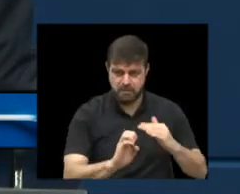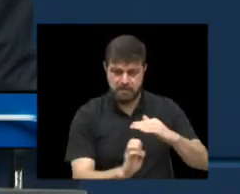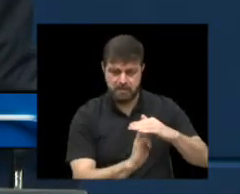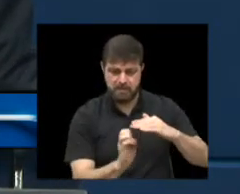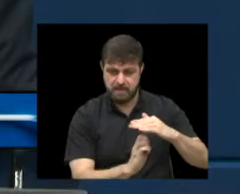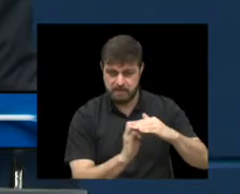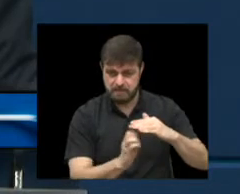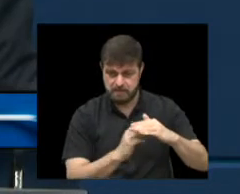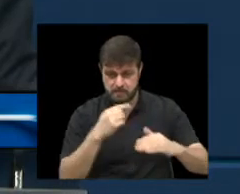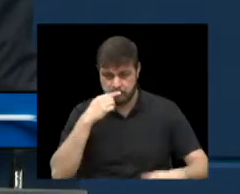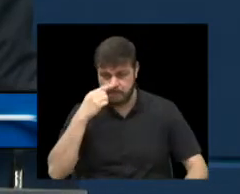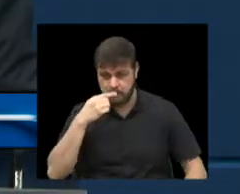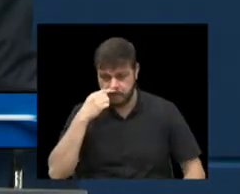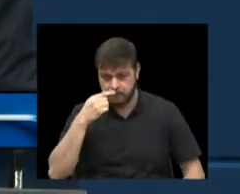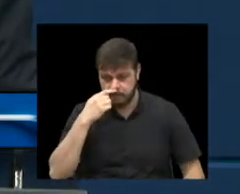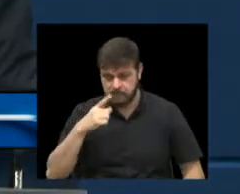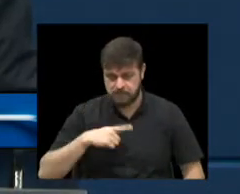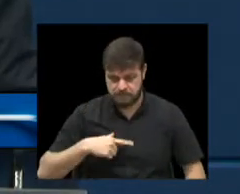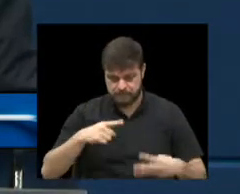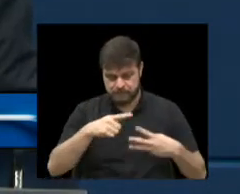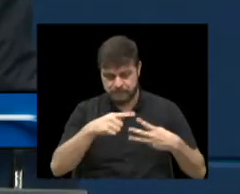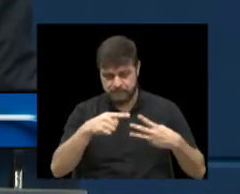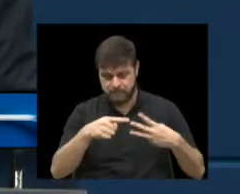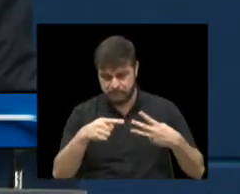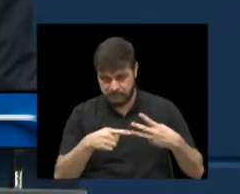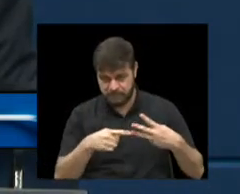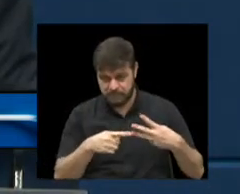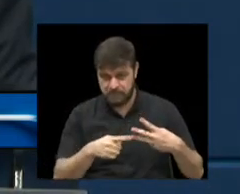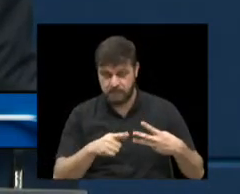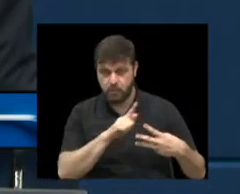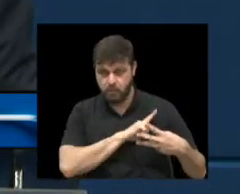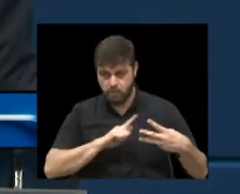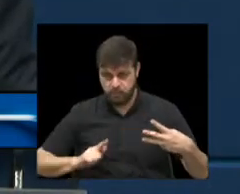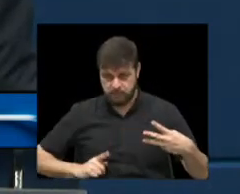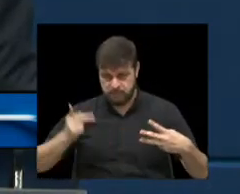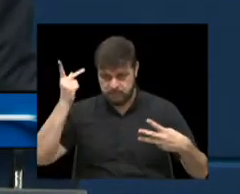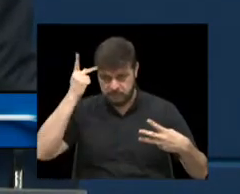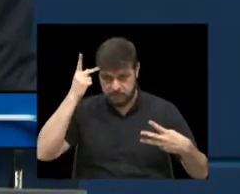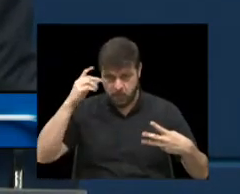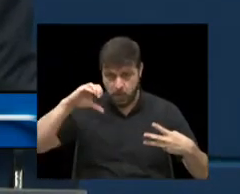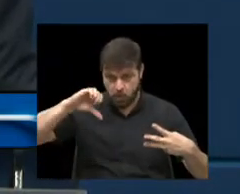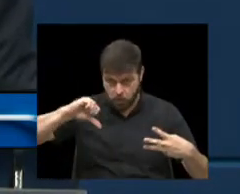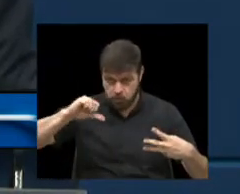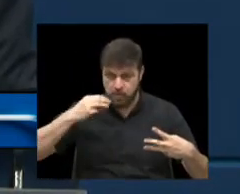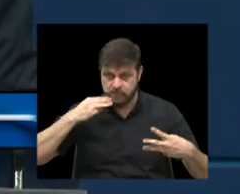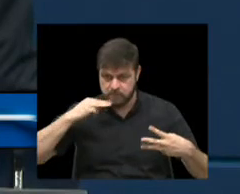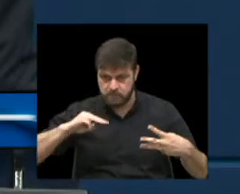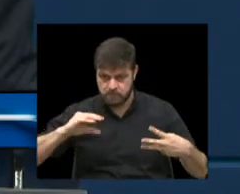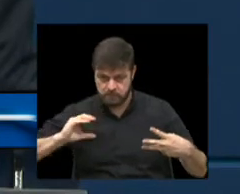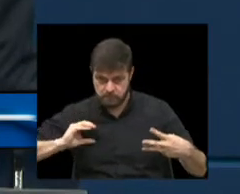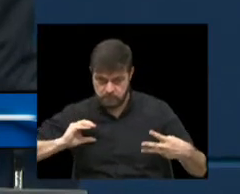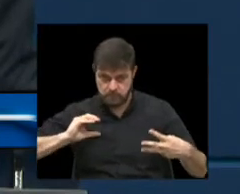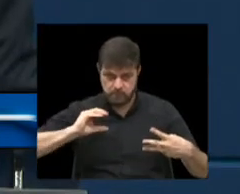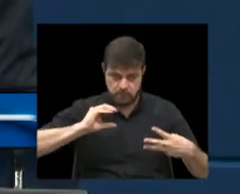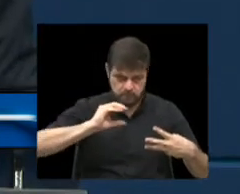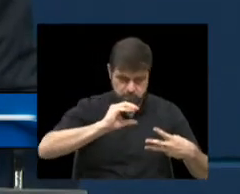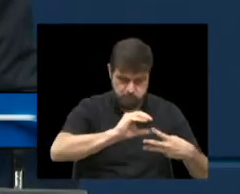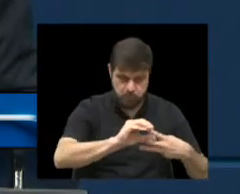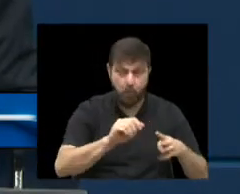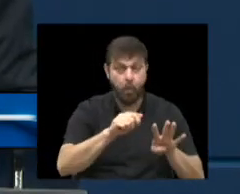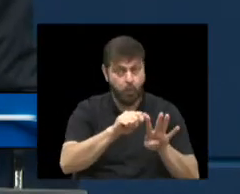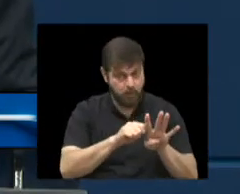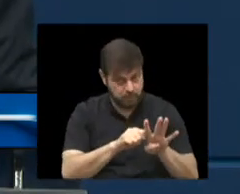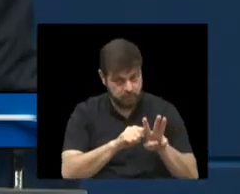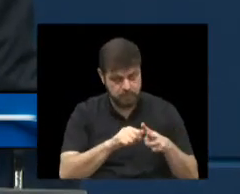recebe recursos de 300 públicos. No governo estadual, foram 9 milhões e 700 mil nesses primeiros